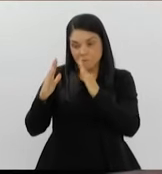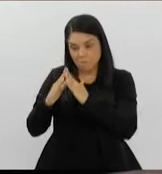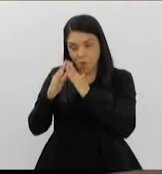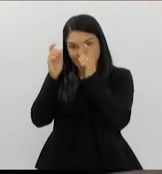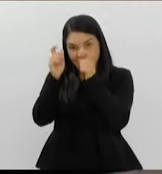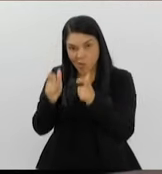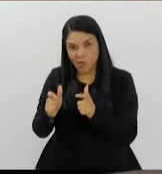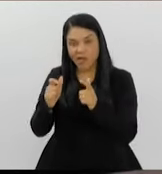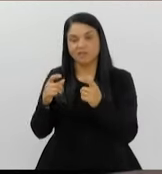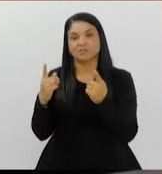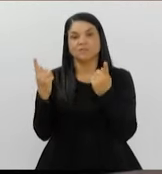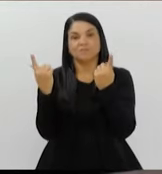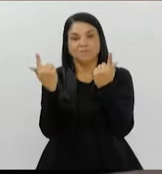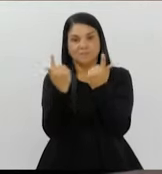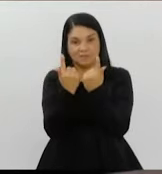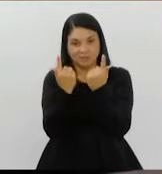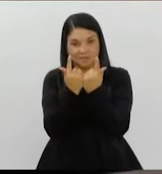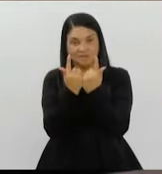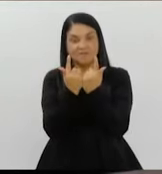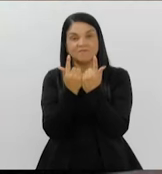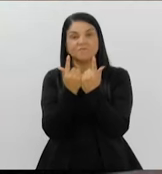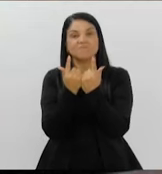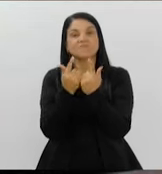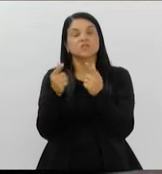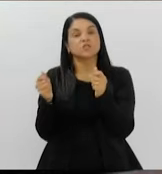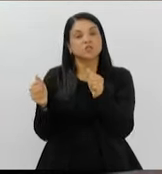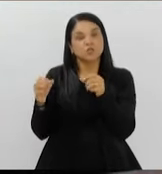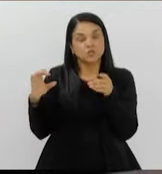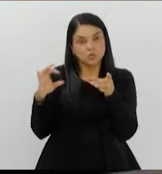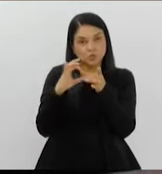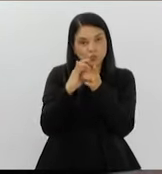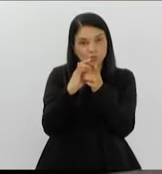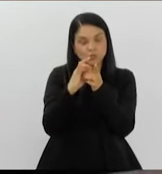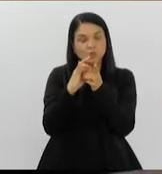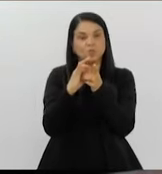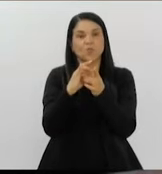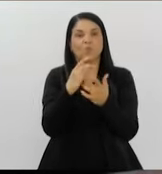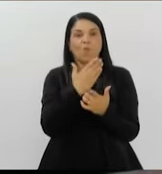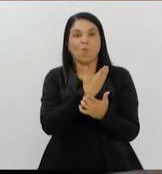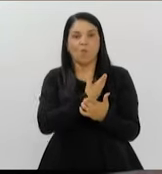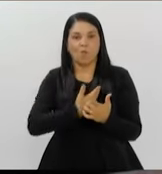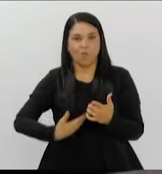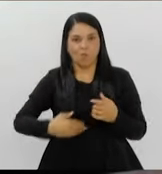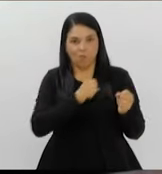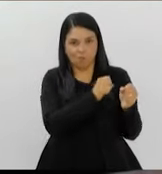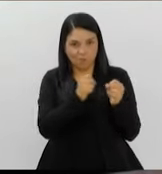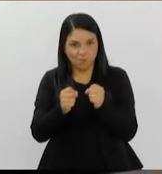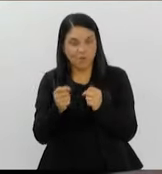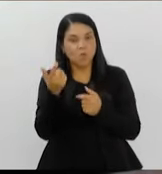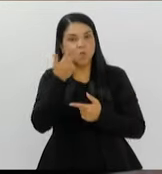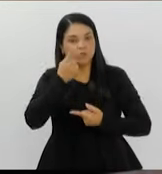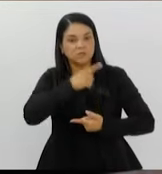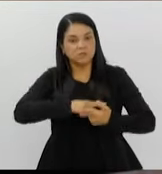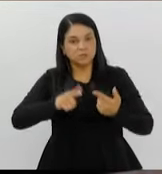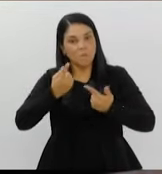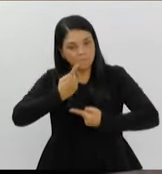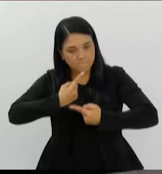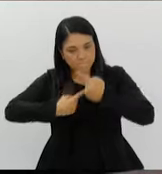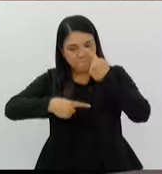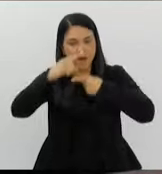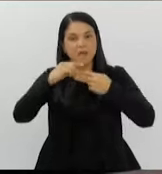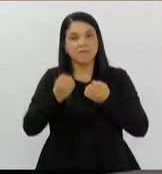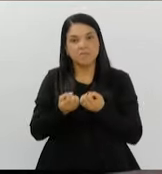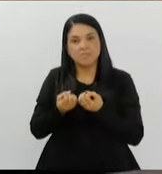inicialmente, mas que depois, com o braço do poder público, nós conseguimos superar e entregar aos